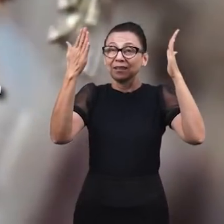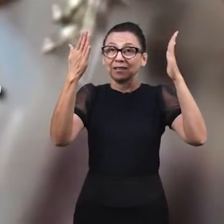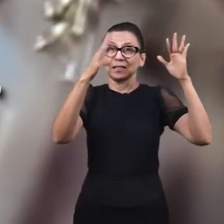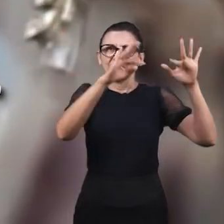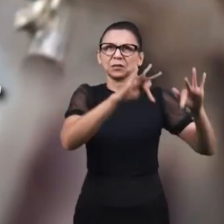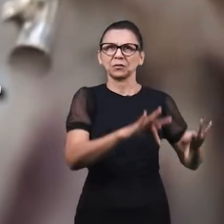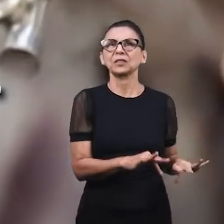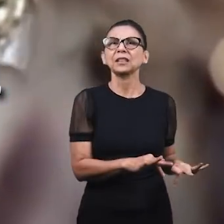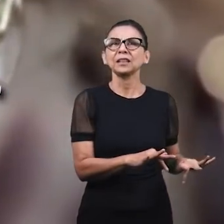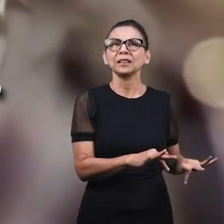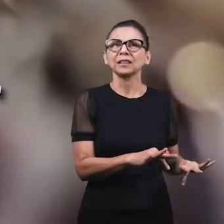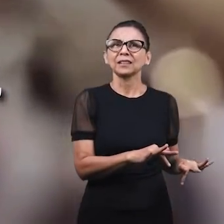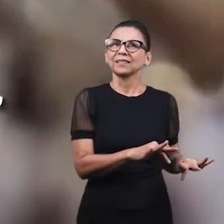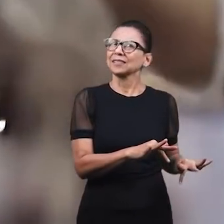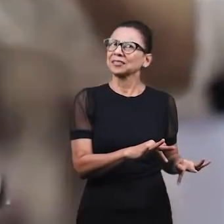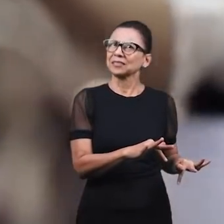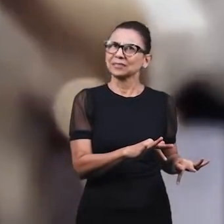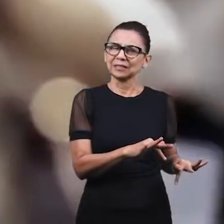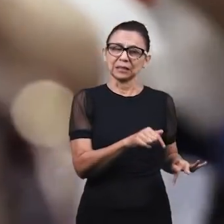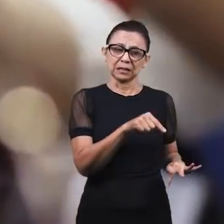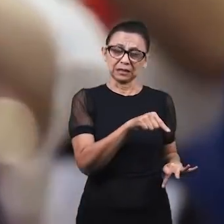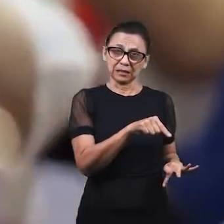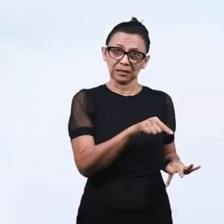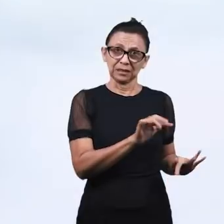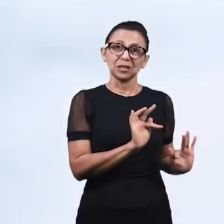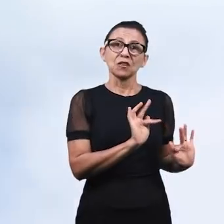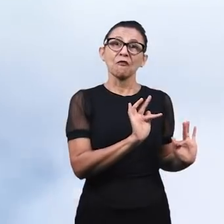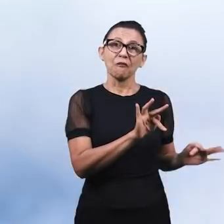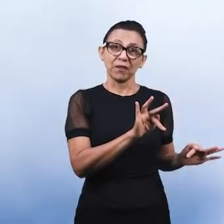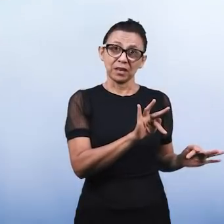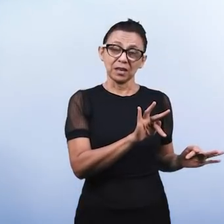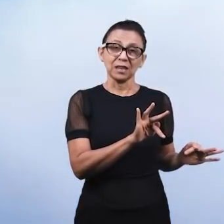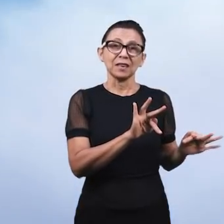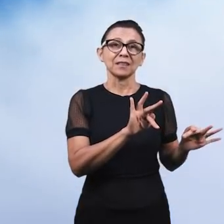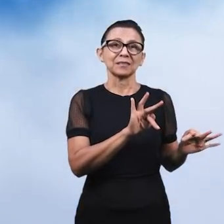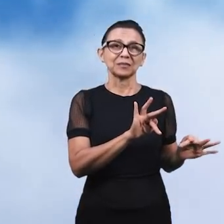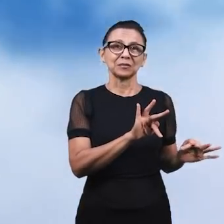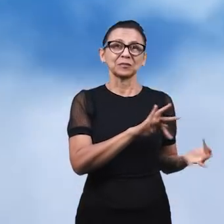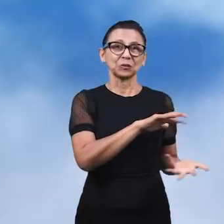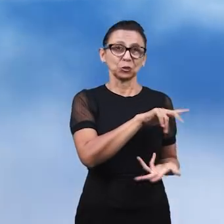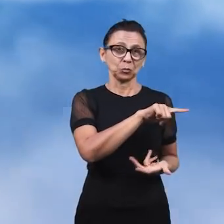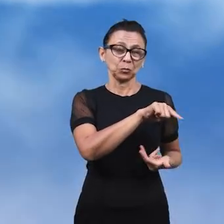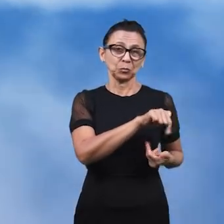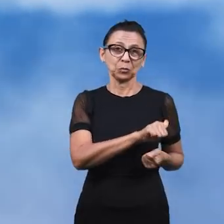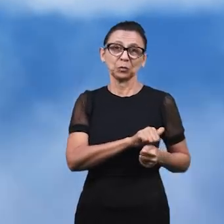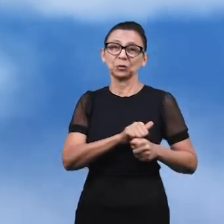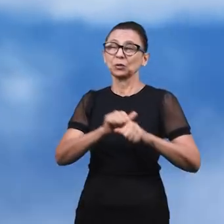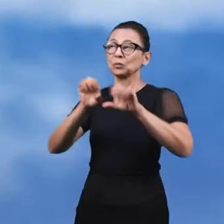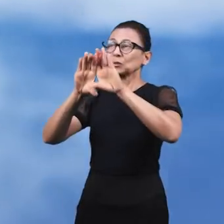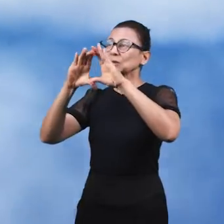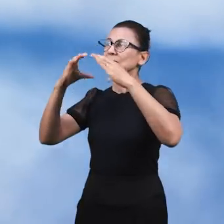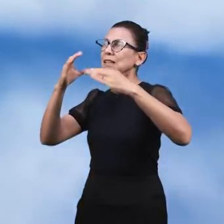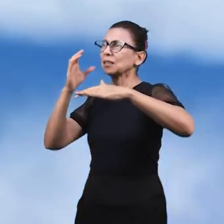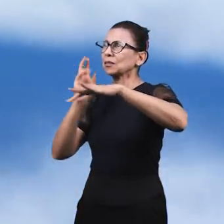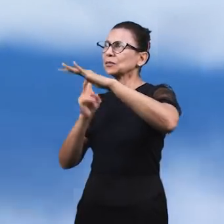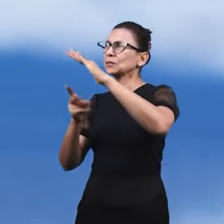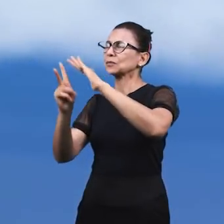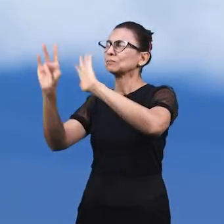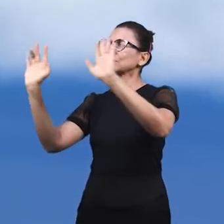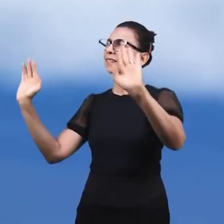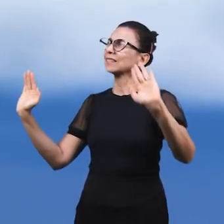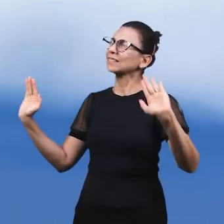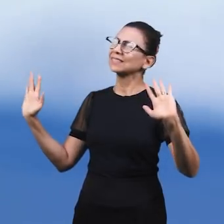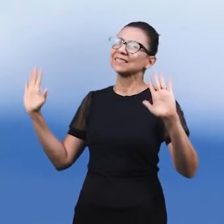não vai acabar. Quando finar na terra, no céu